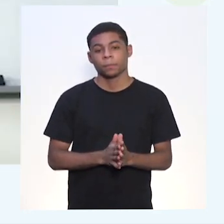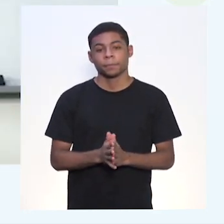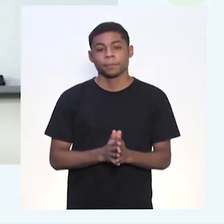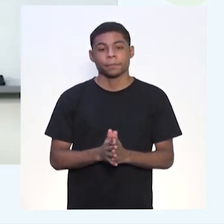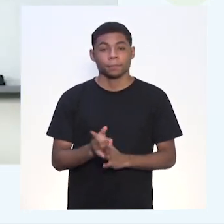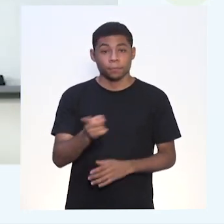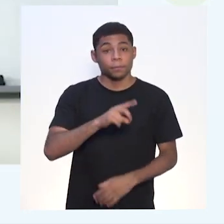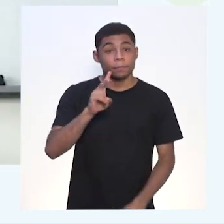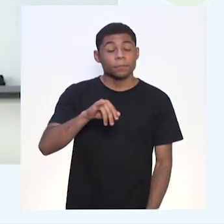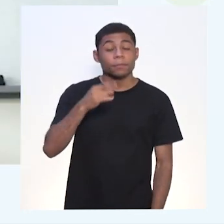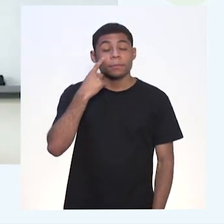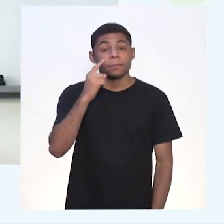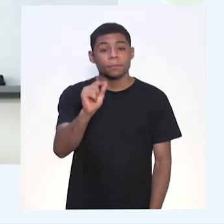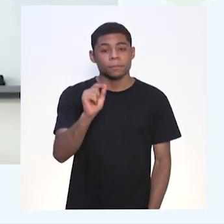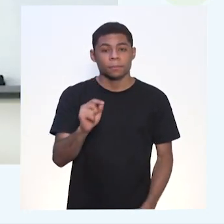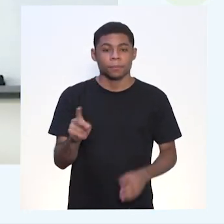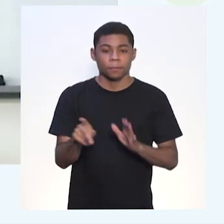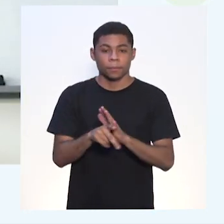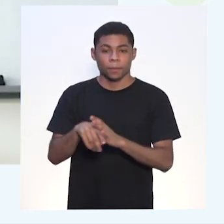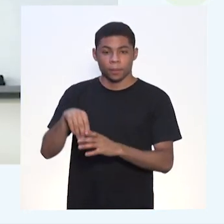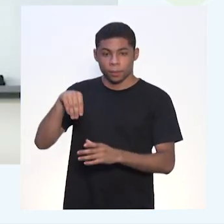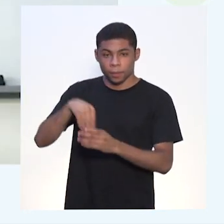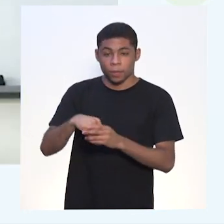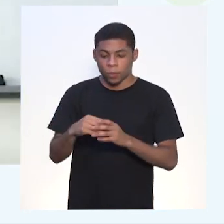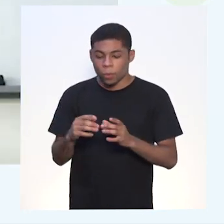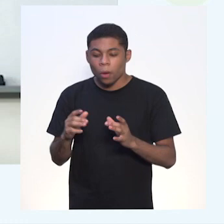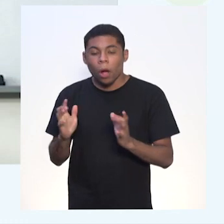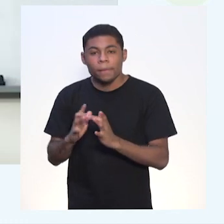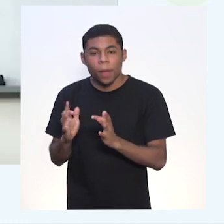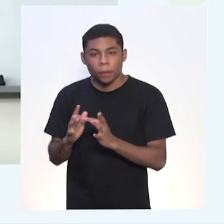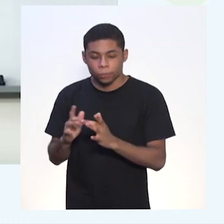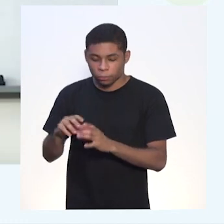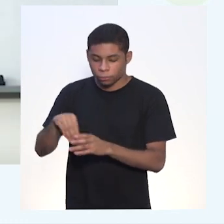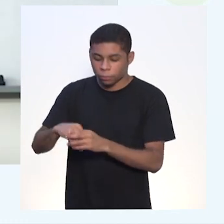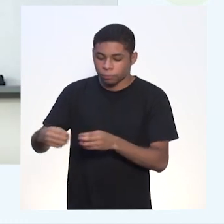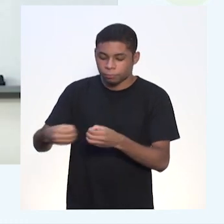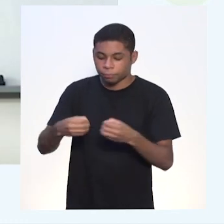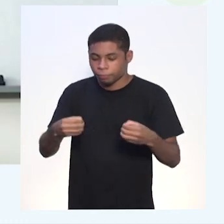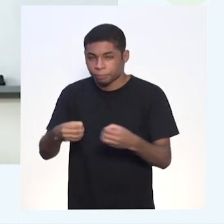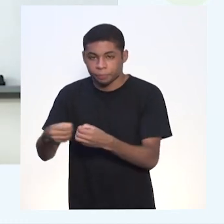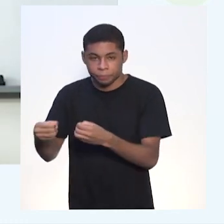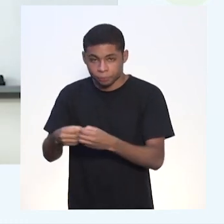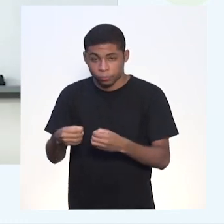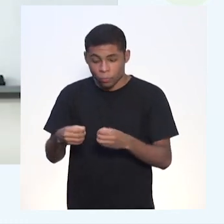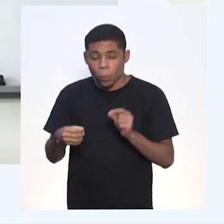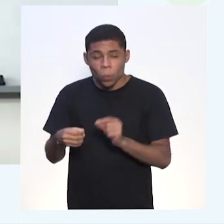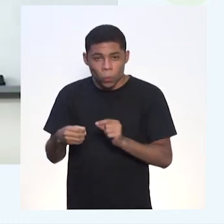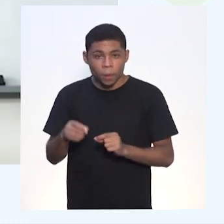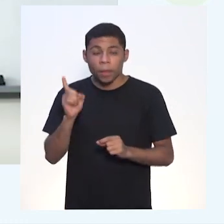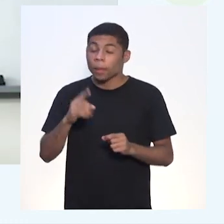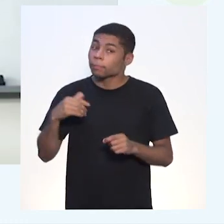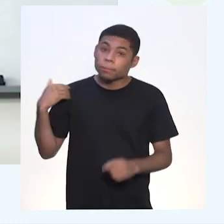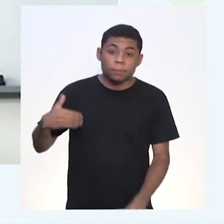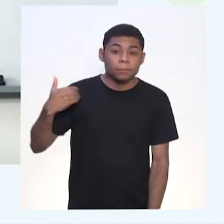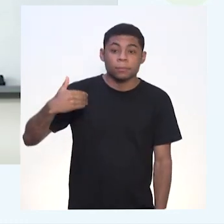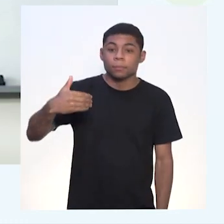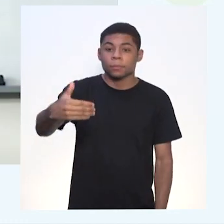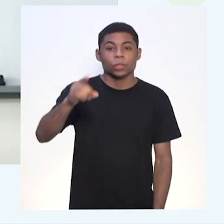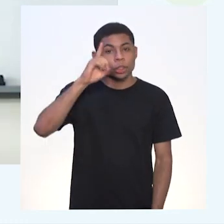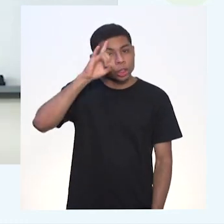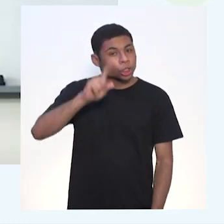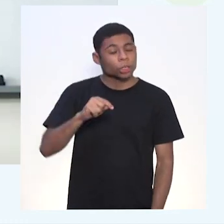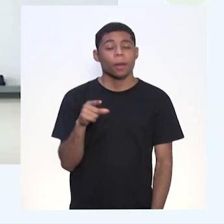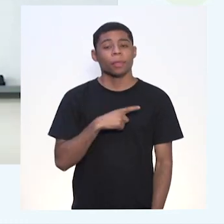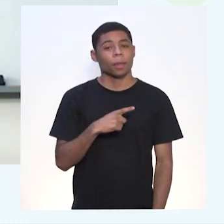A gente vai ver agora da superfície de contato. E a superfície de contato a gente faz uso dela o tempo todo no cotidiano